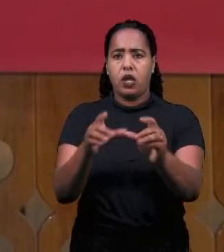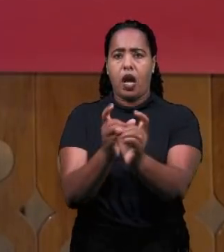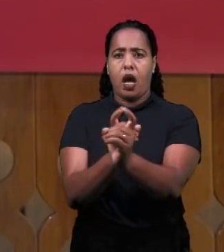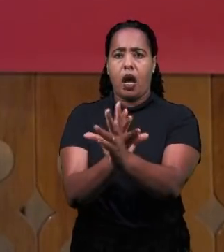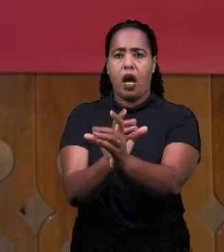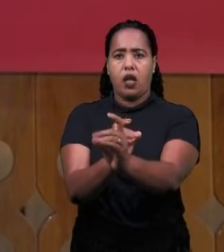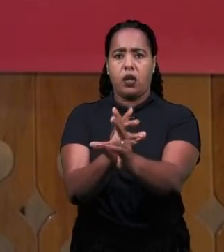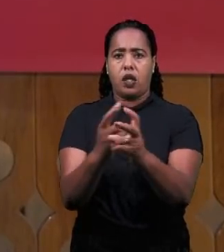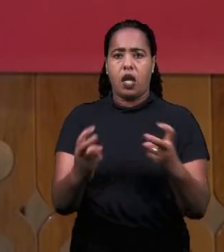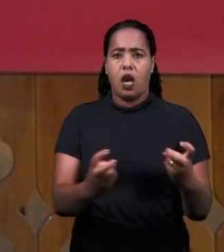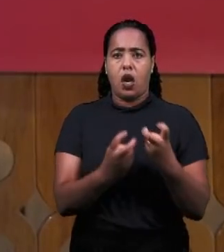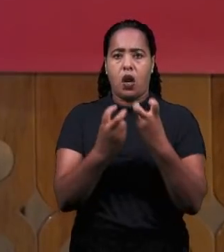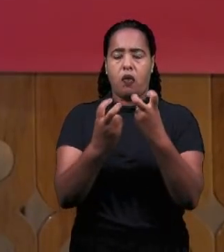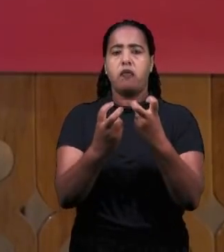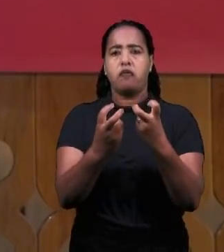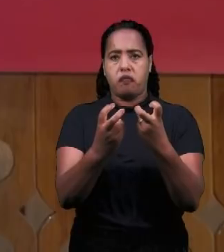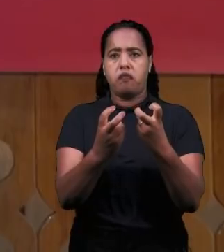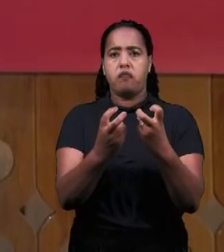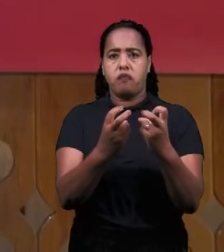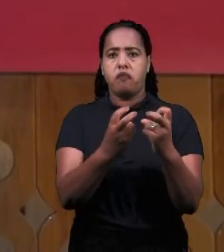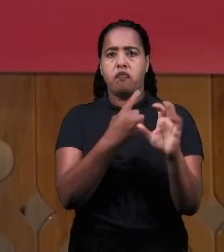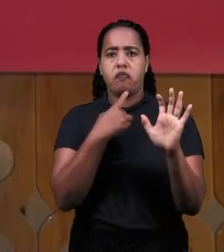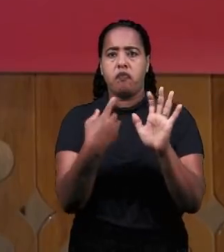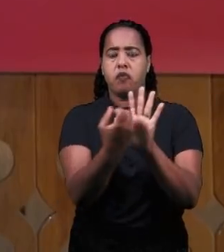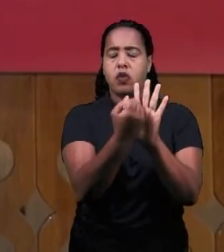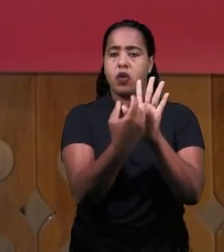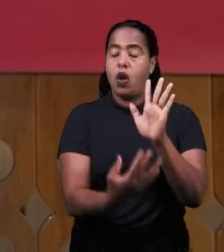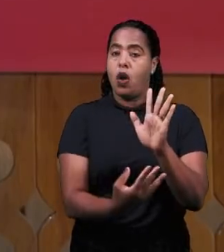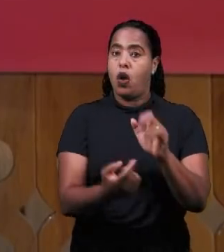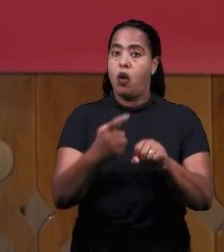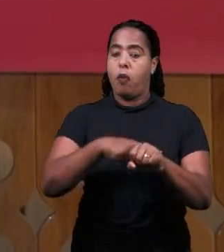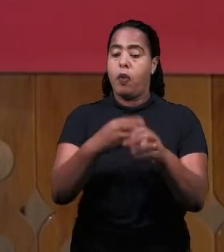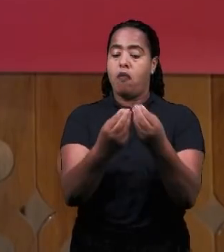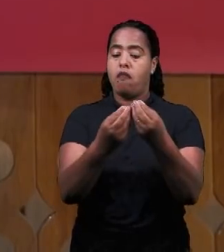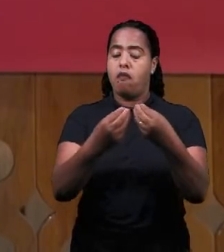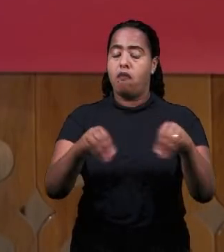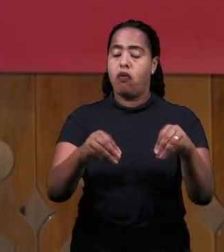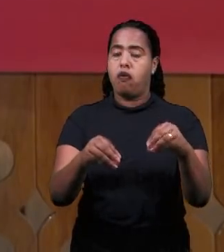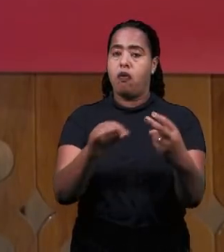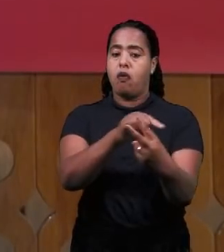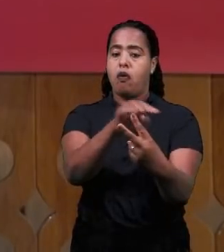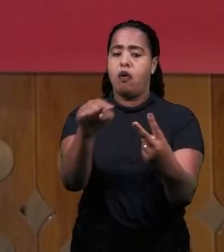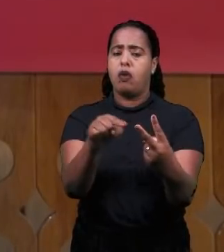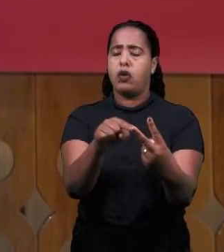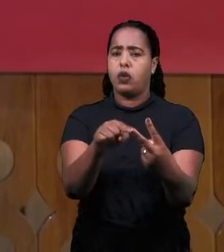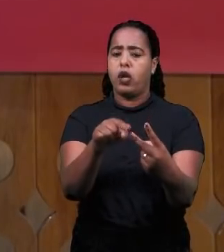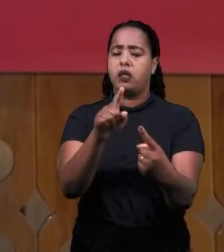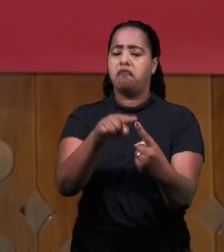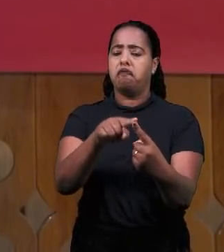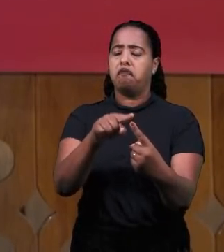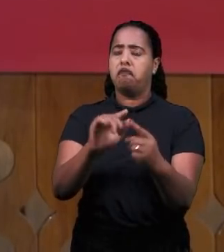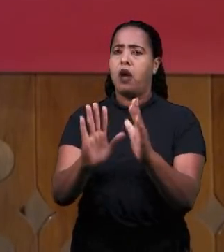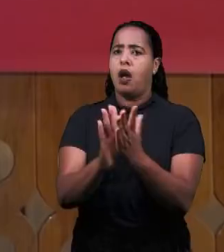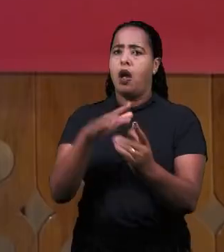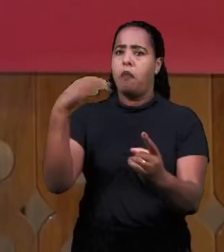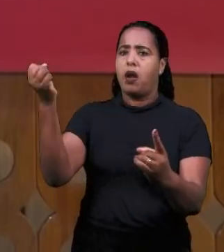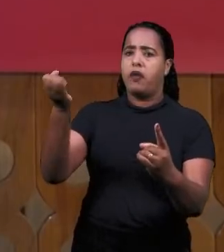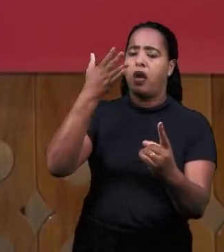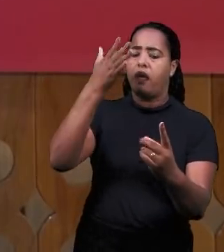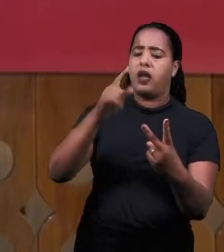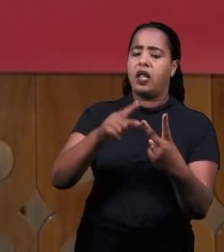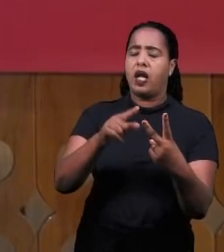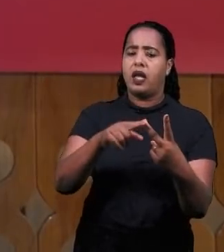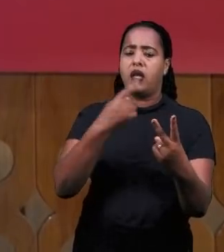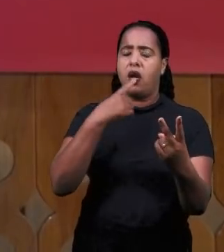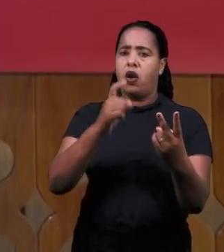principalmente da palavra. Quando ele atinge esses dois, a palavra revelada, isso não sei o que lá, o sangue, isso é